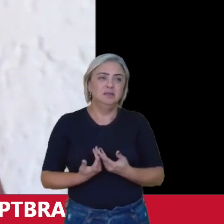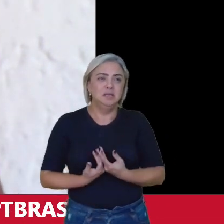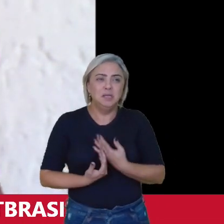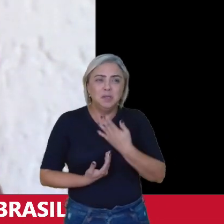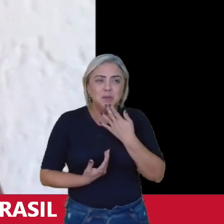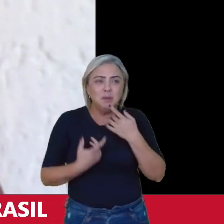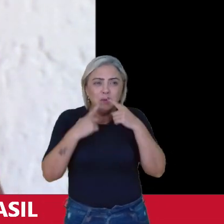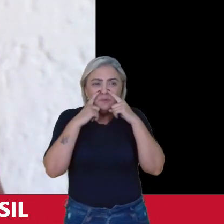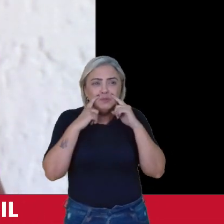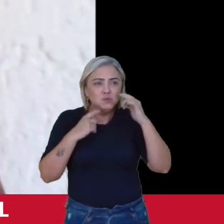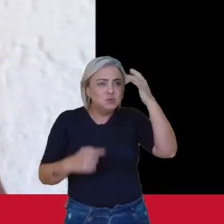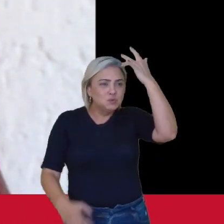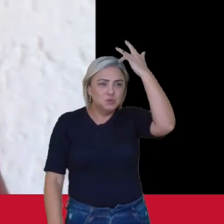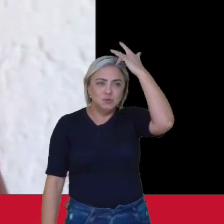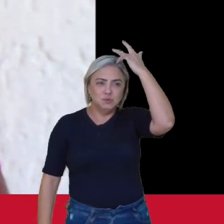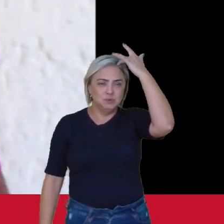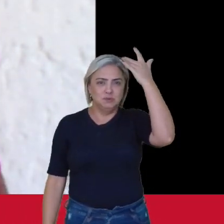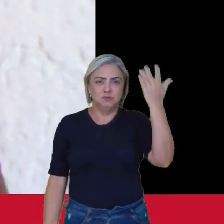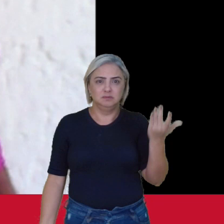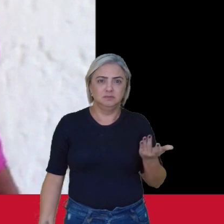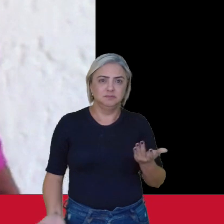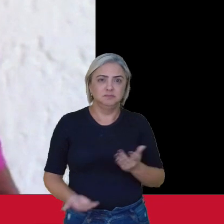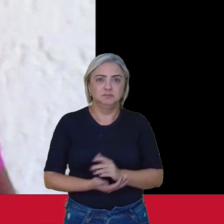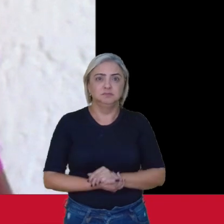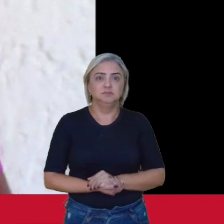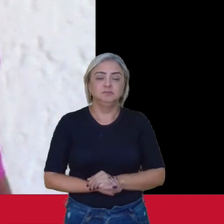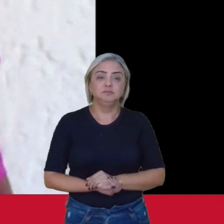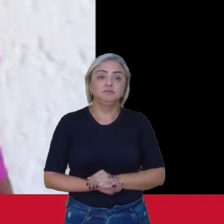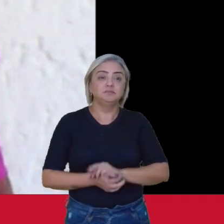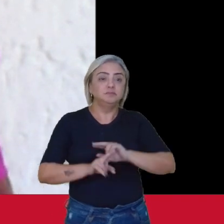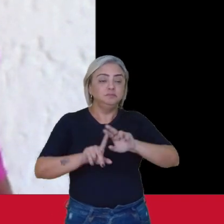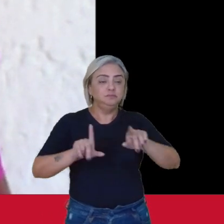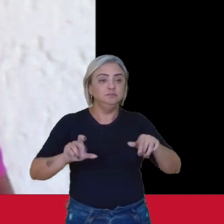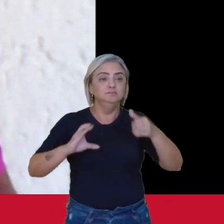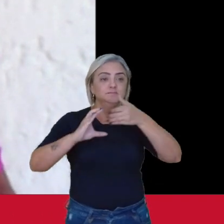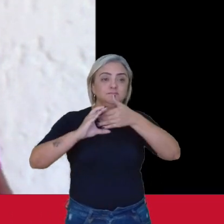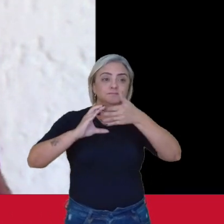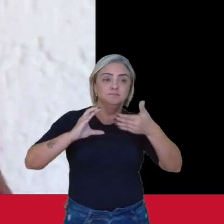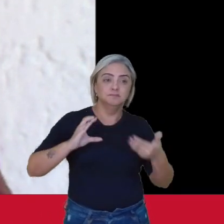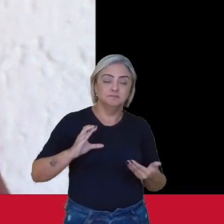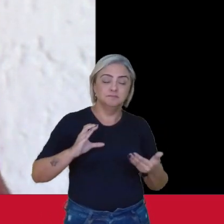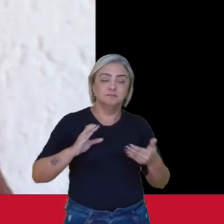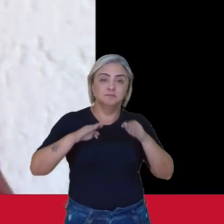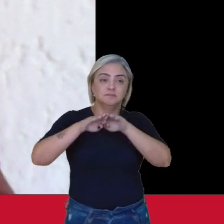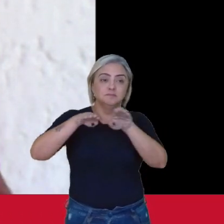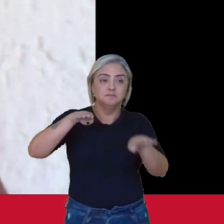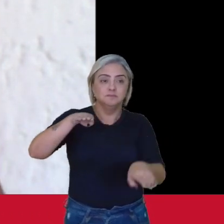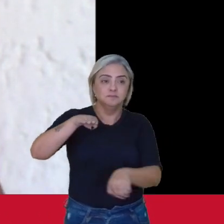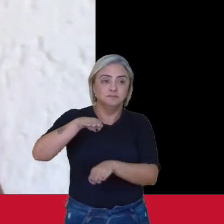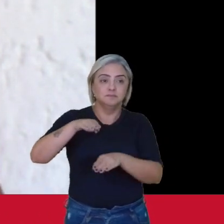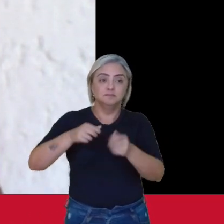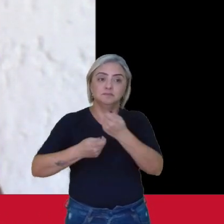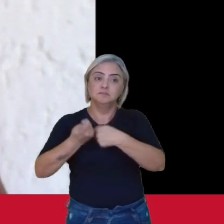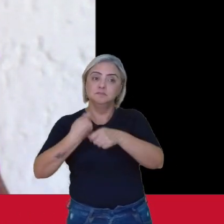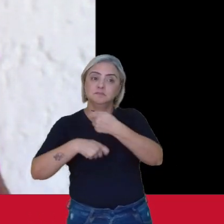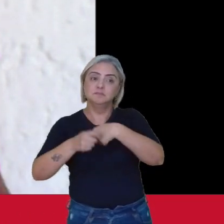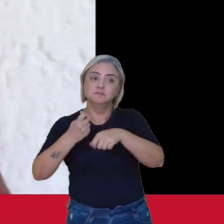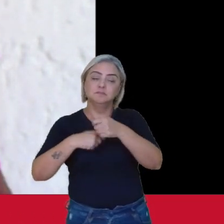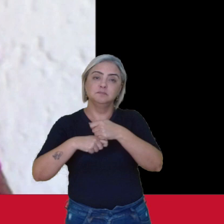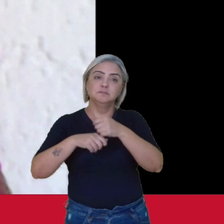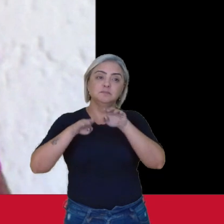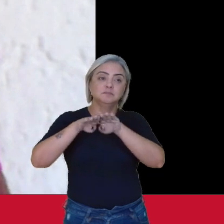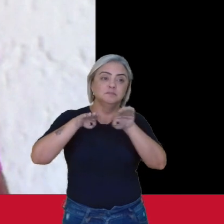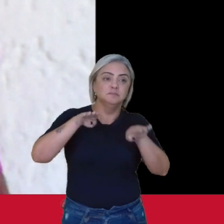desgraça absurda, né? Então, em vários aspectos, estou falando da desigualdade econômica,